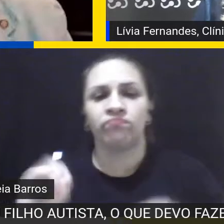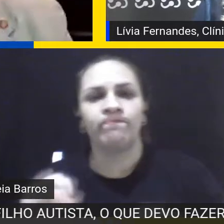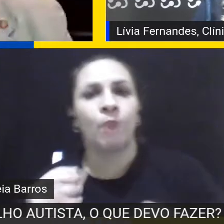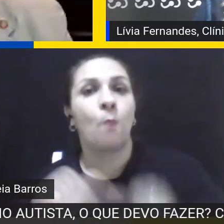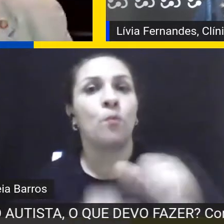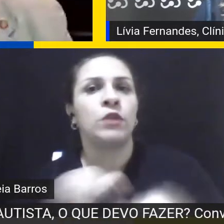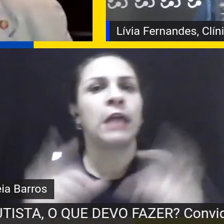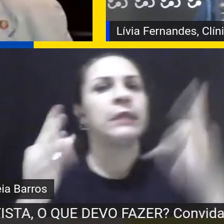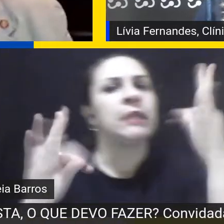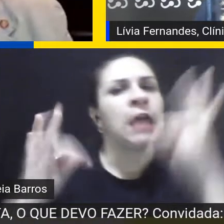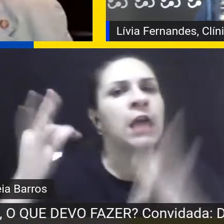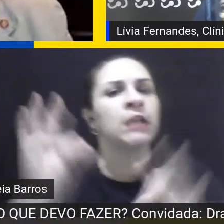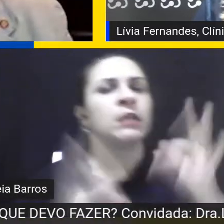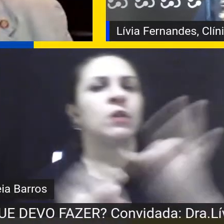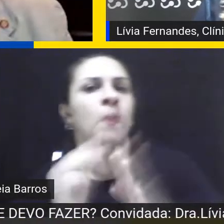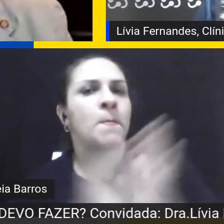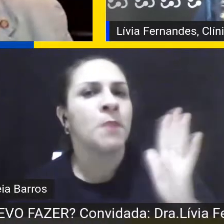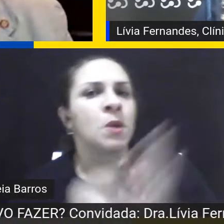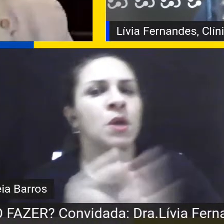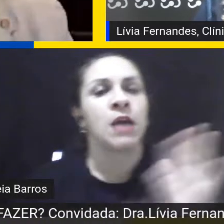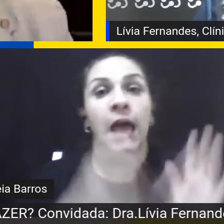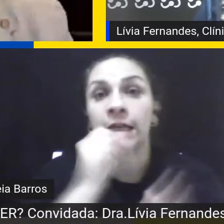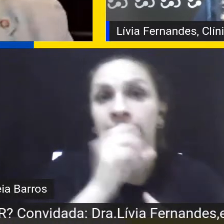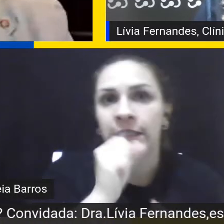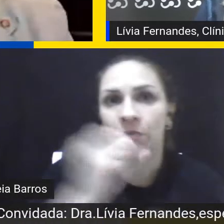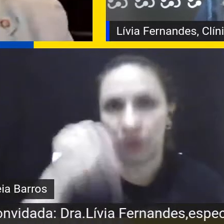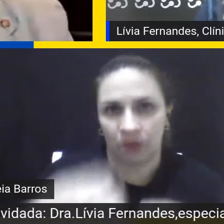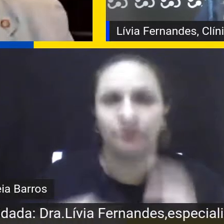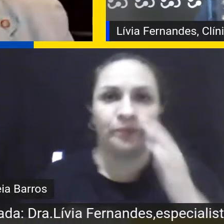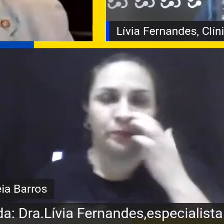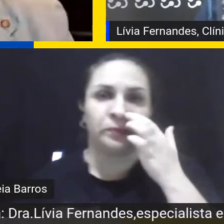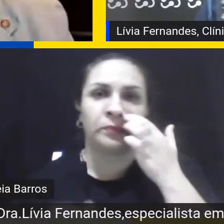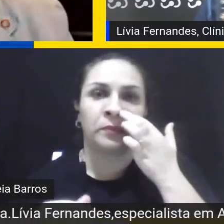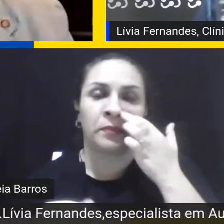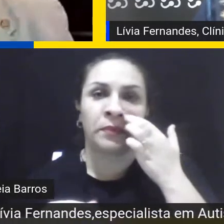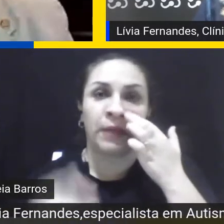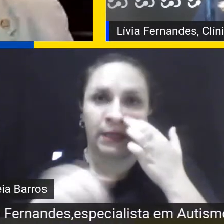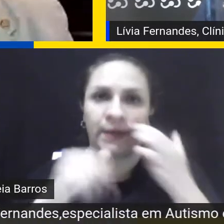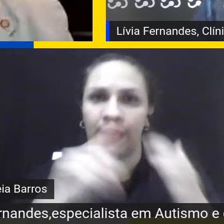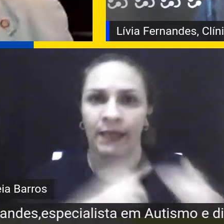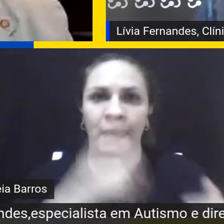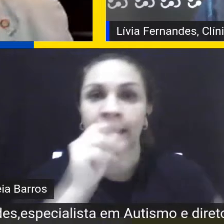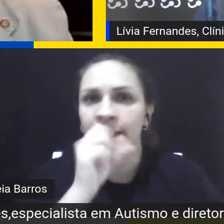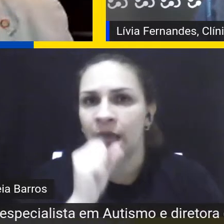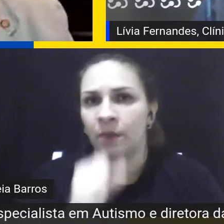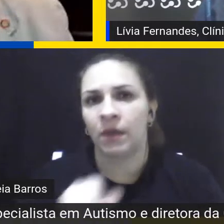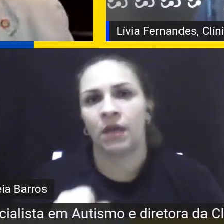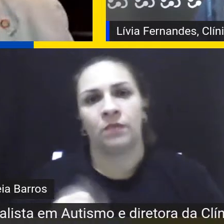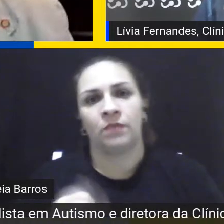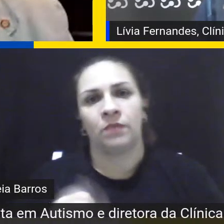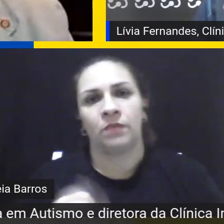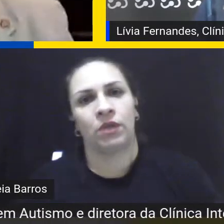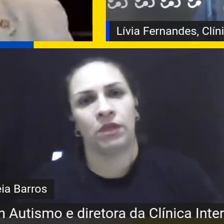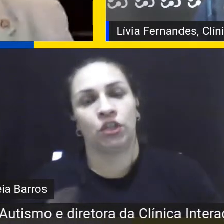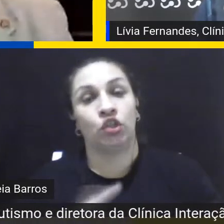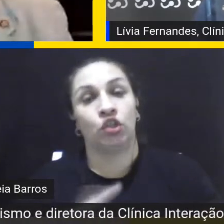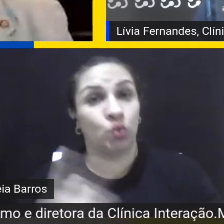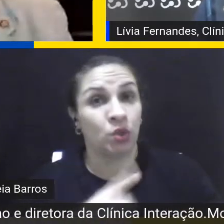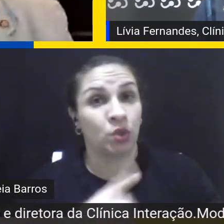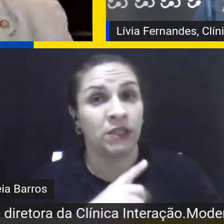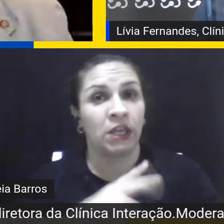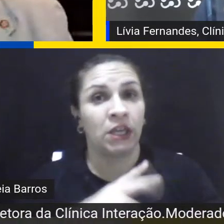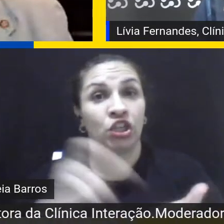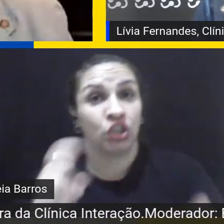Porque o nosso sábado, tem muitos pais que pedem que a gente atenda dia de sábado. Então, dia de sábado, a gente, de manhã,